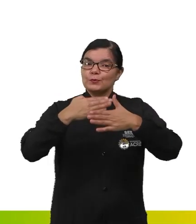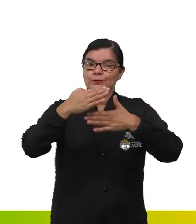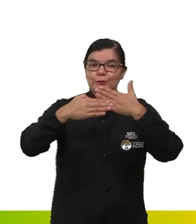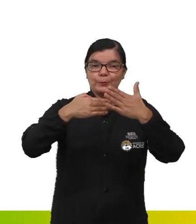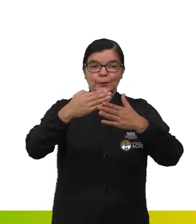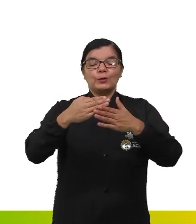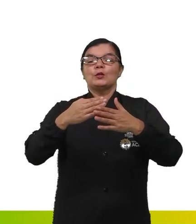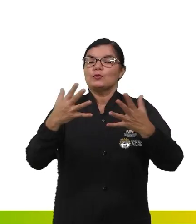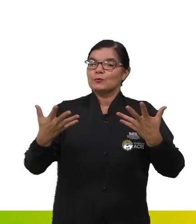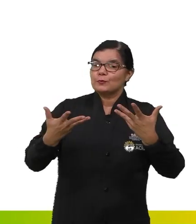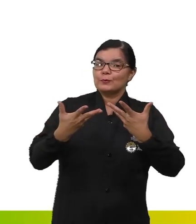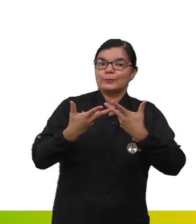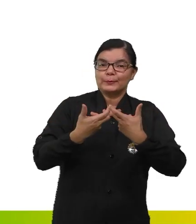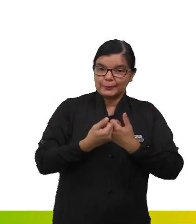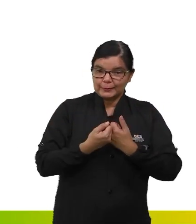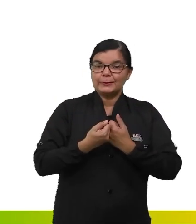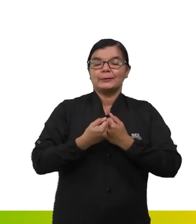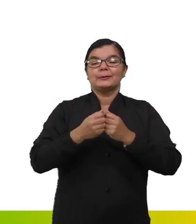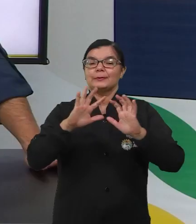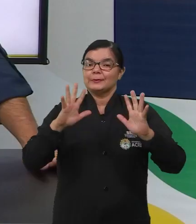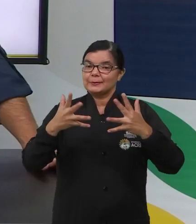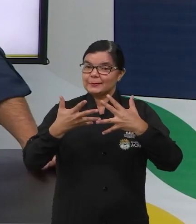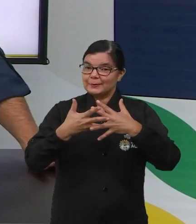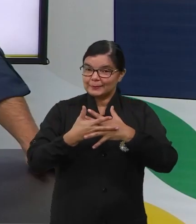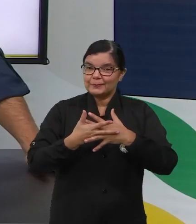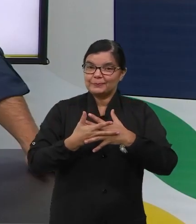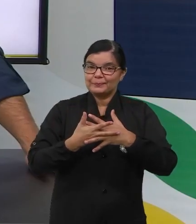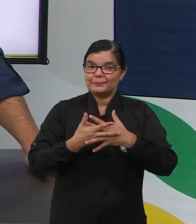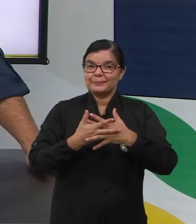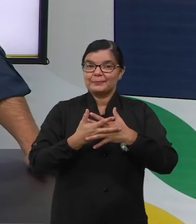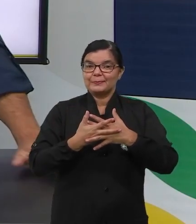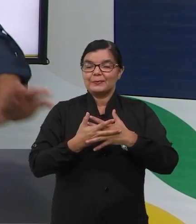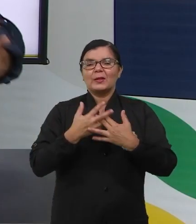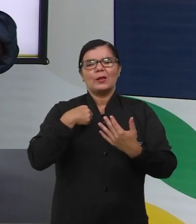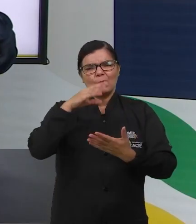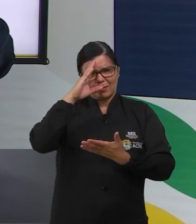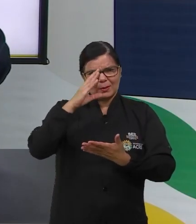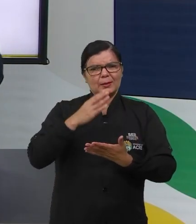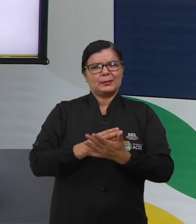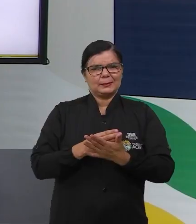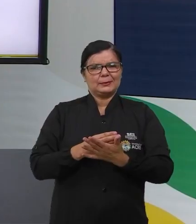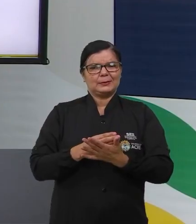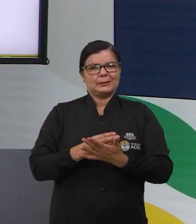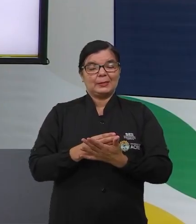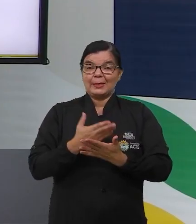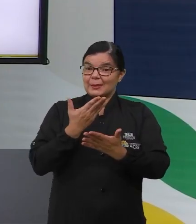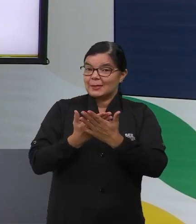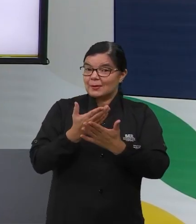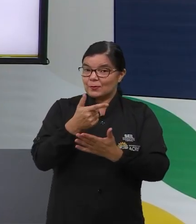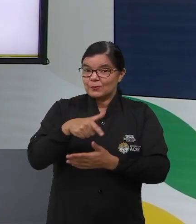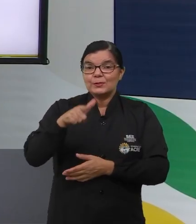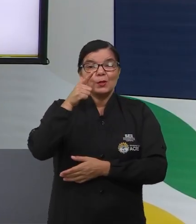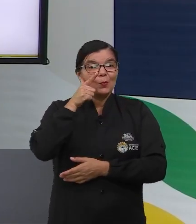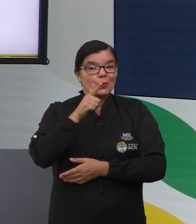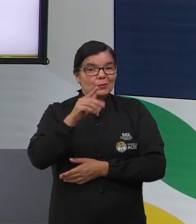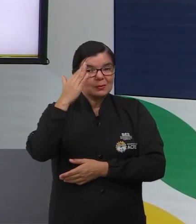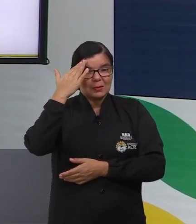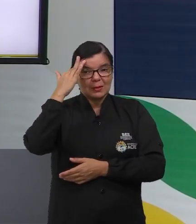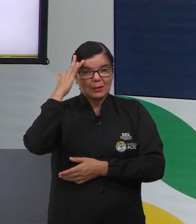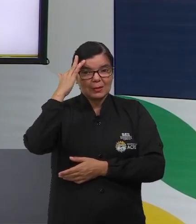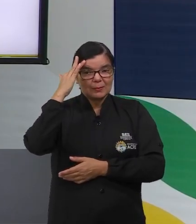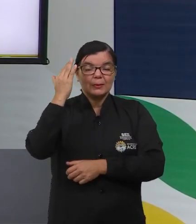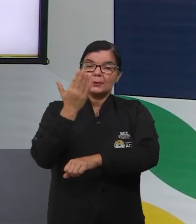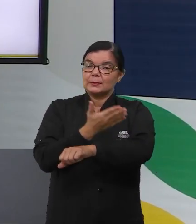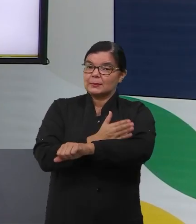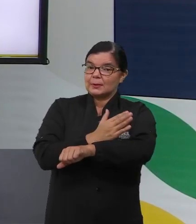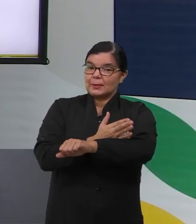competências socioemocionais, fortalecendo a cidadania. É isso aí. Eu acredito que nessa aula você conseguiu compreender que as